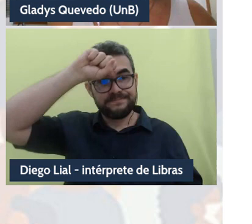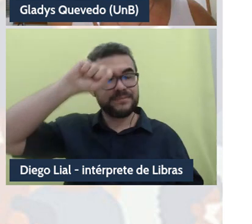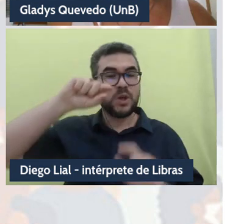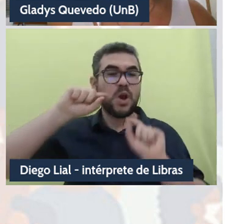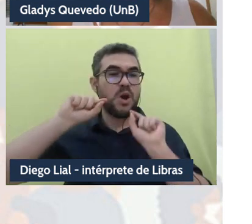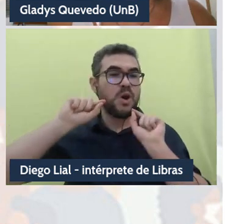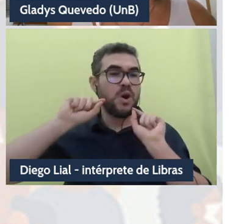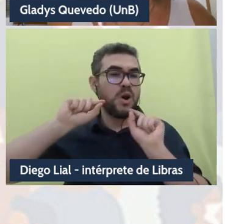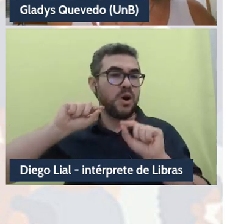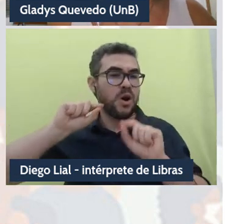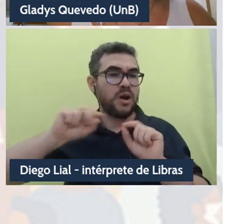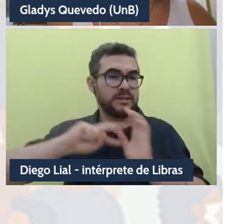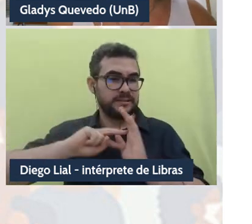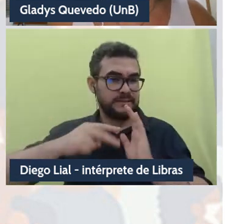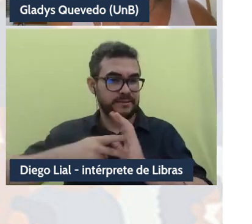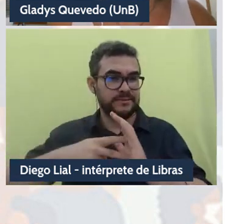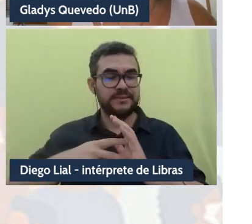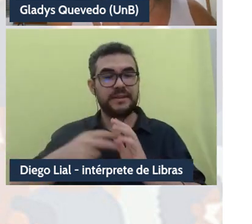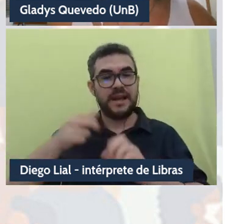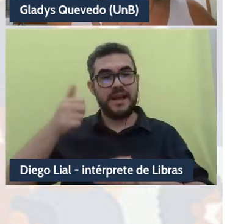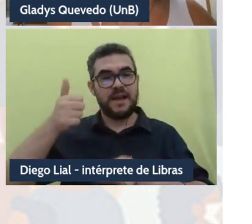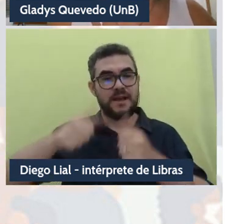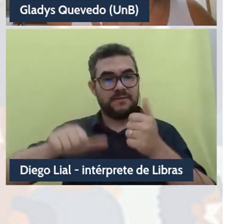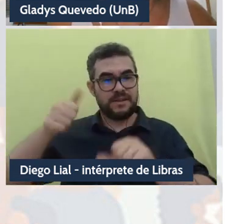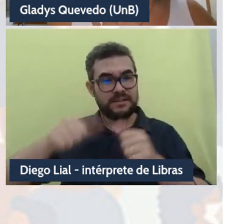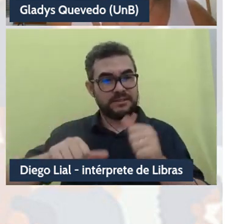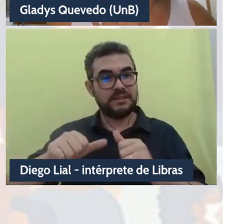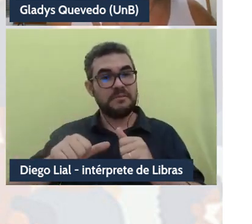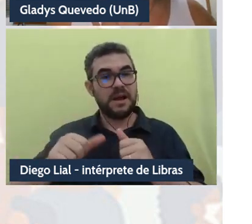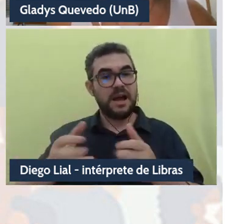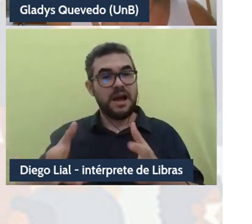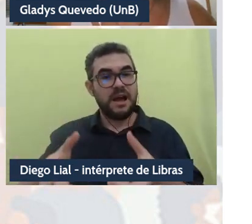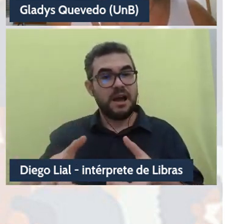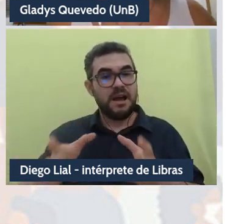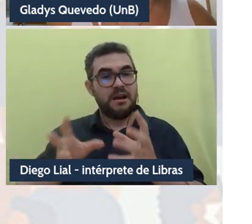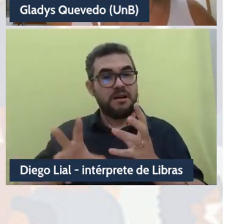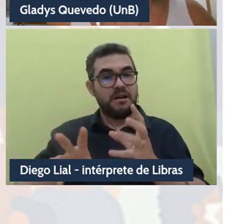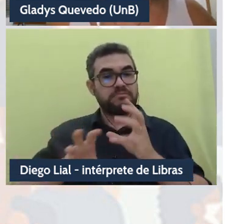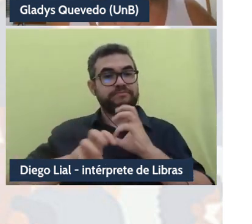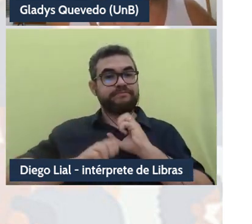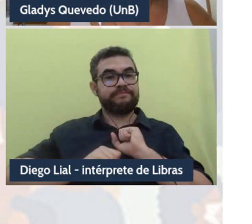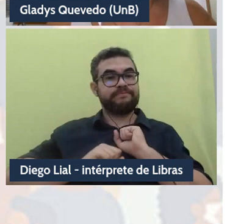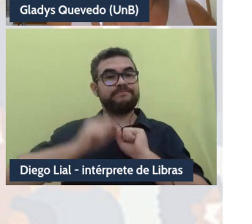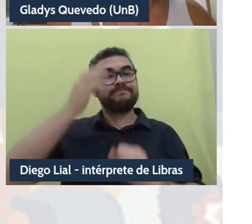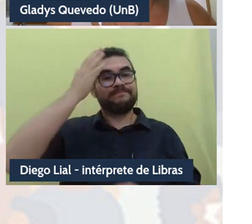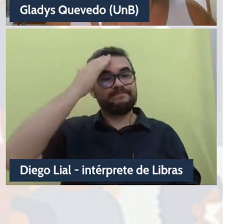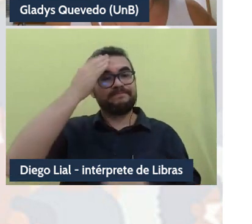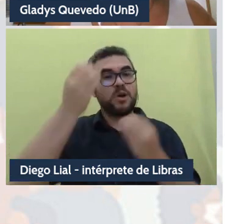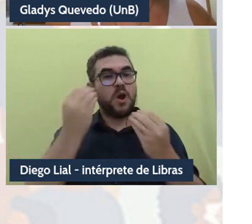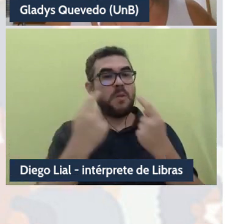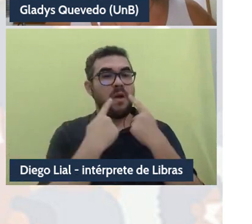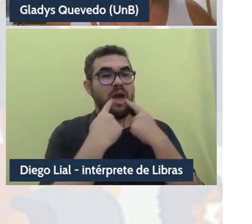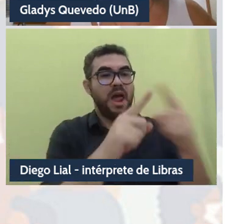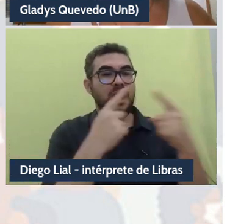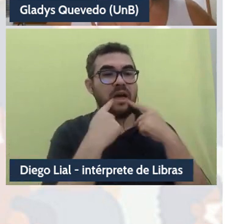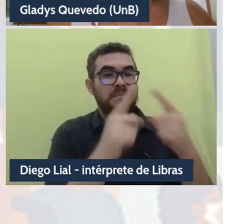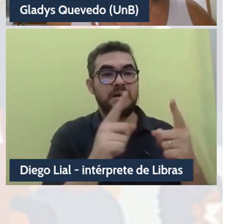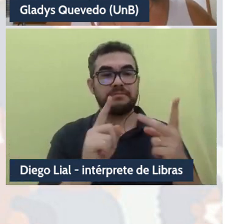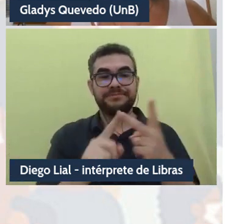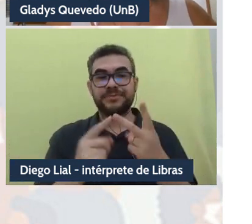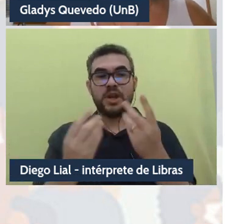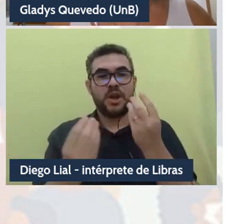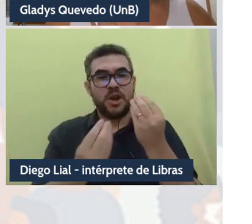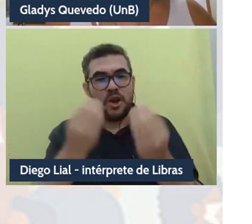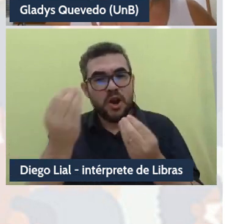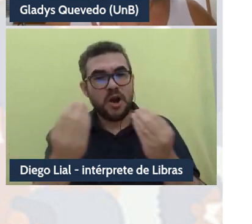saiba reivindicar, para que a gente saiba propor mudanças e para que a gente saiba